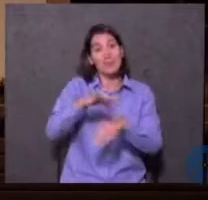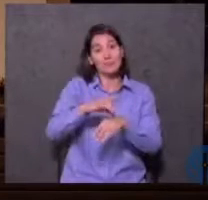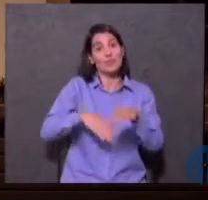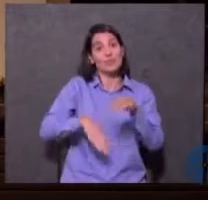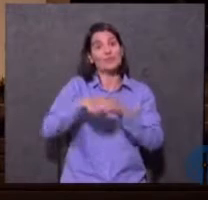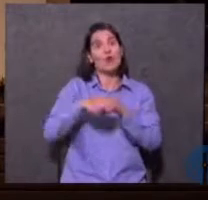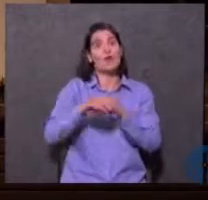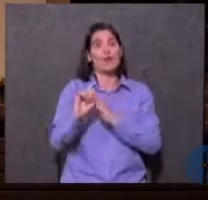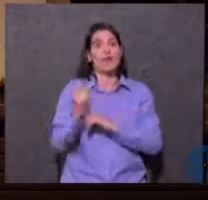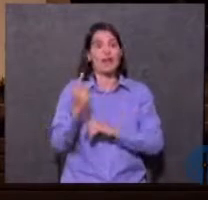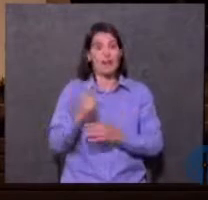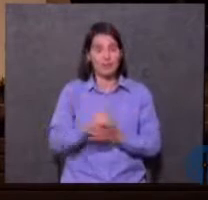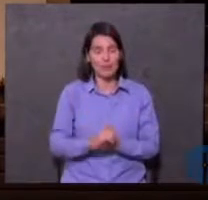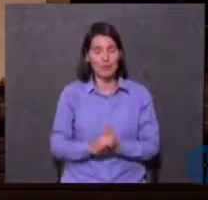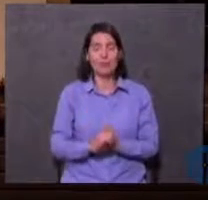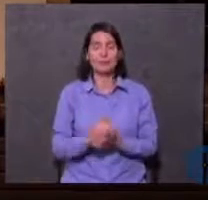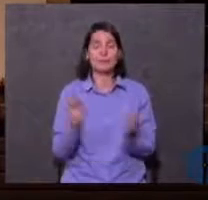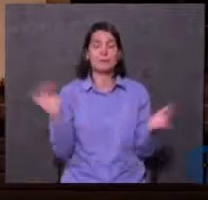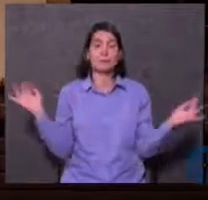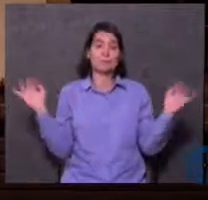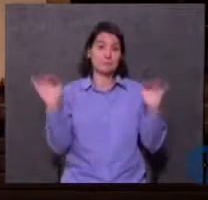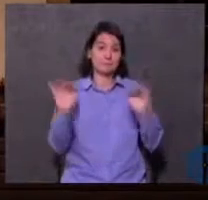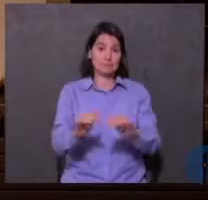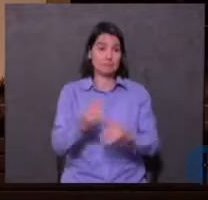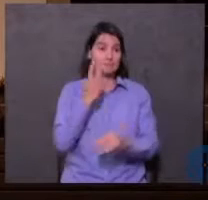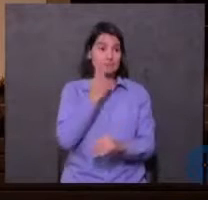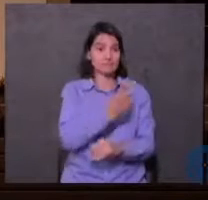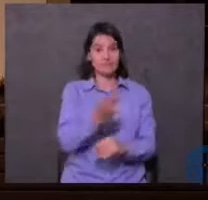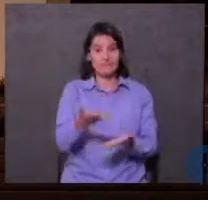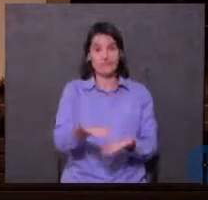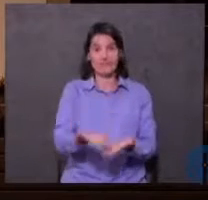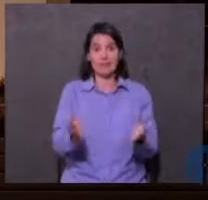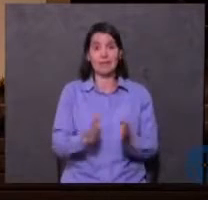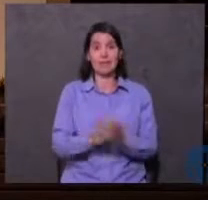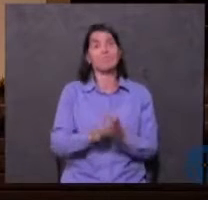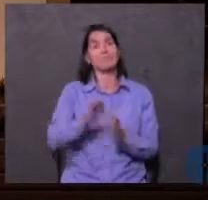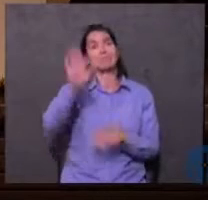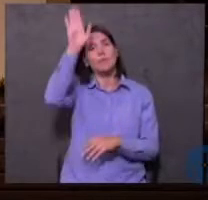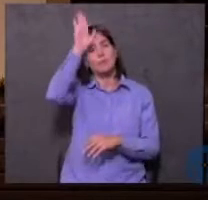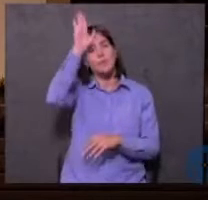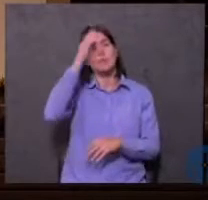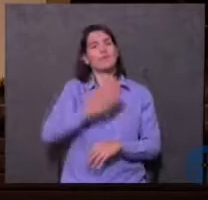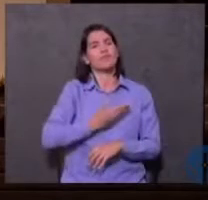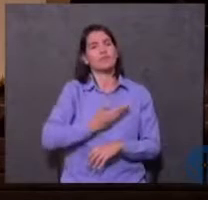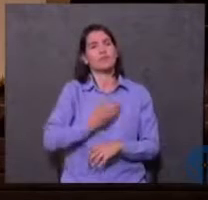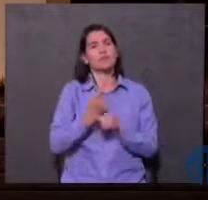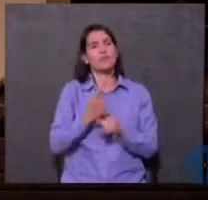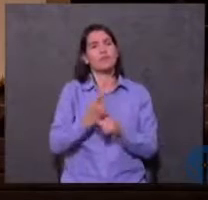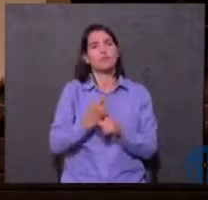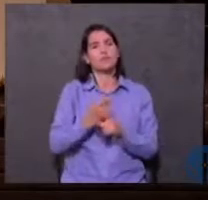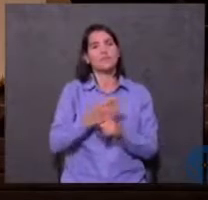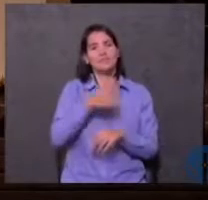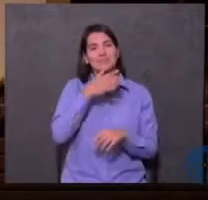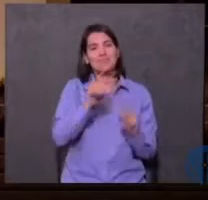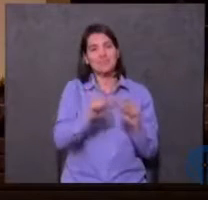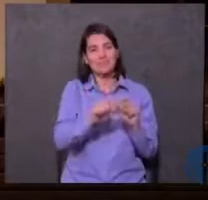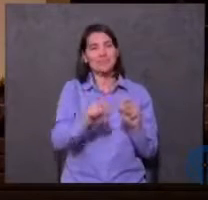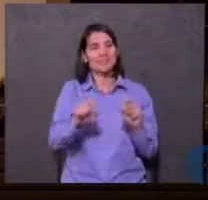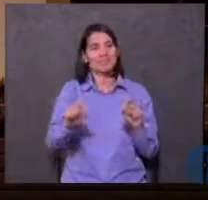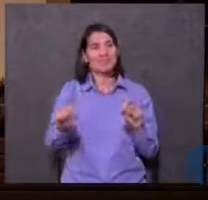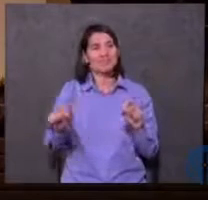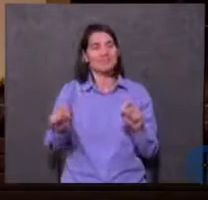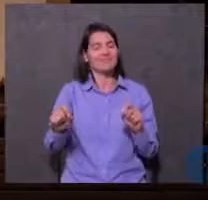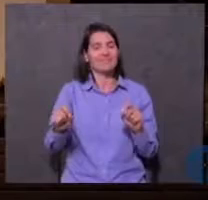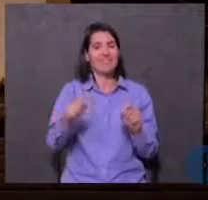Na visita a este recinto, o mesmo Papa Francisco deixounos algunhas palabras que serven para